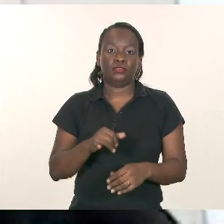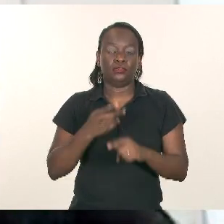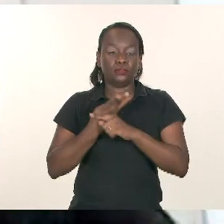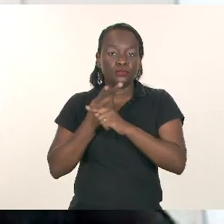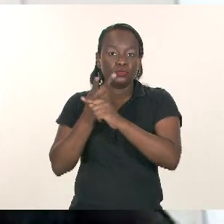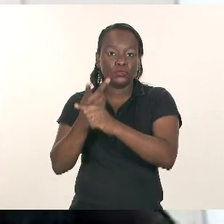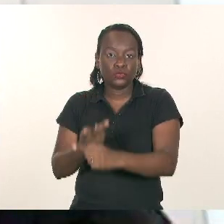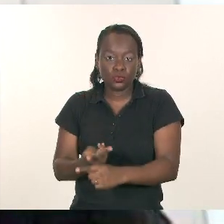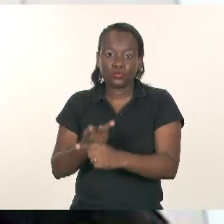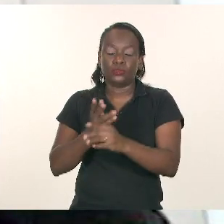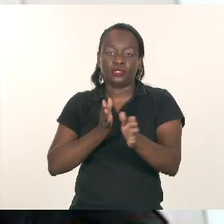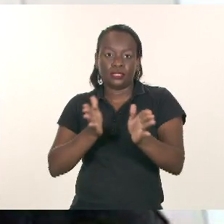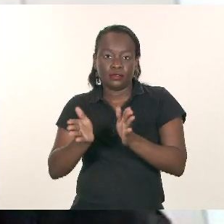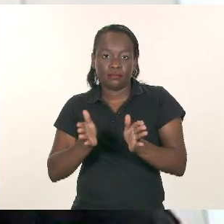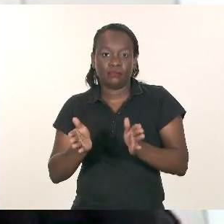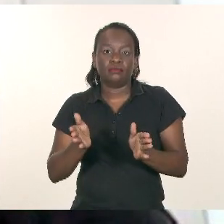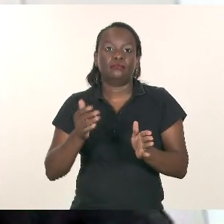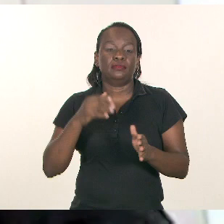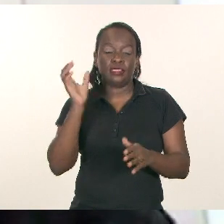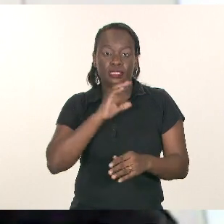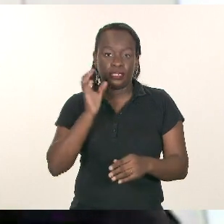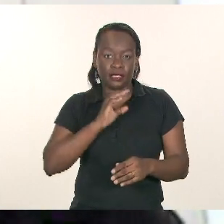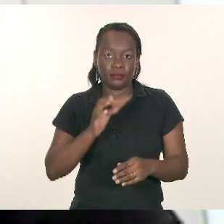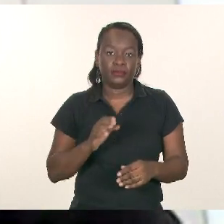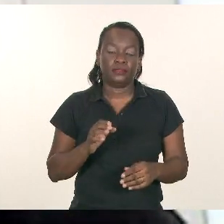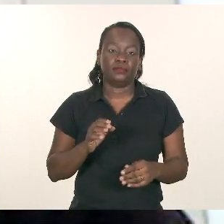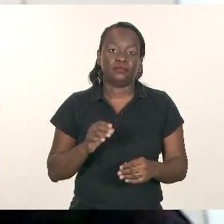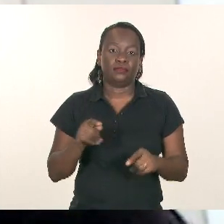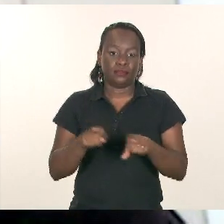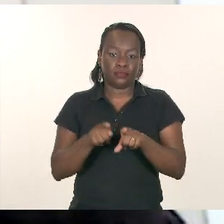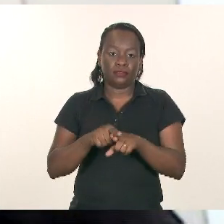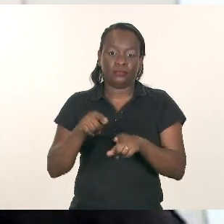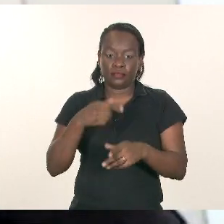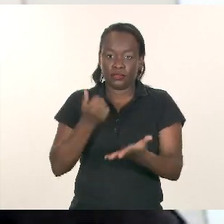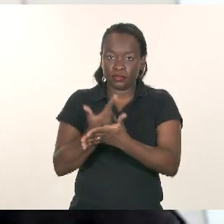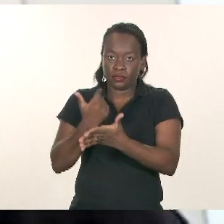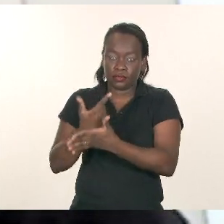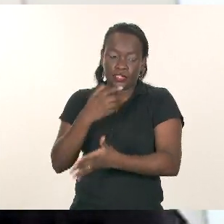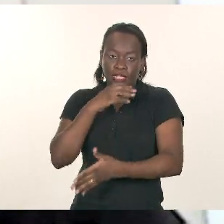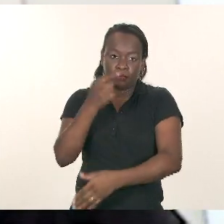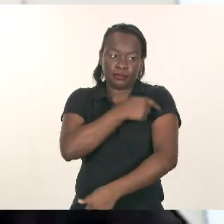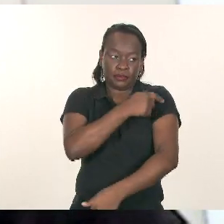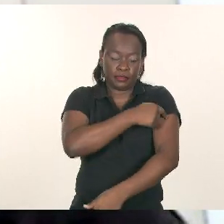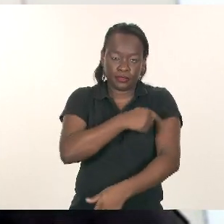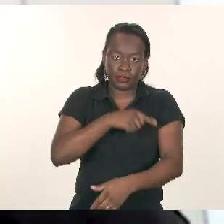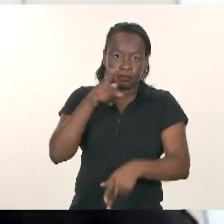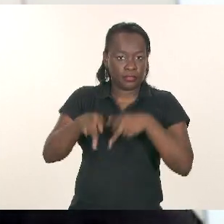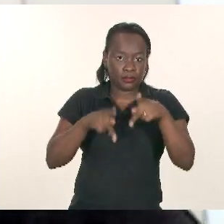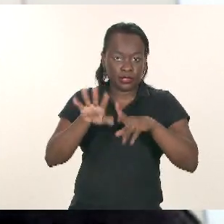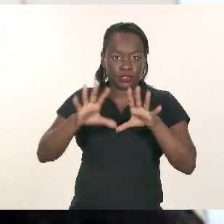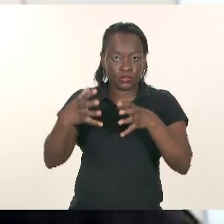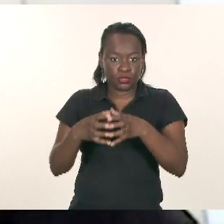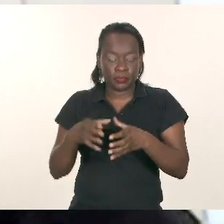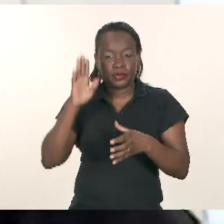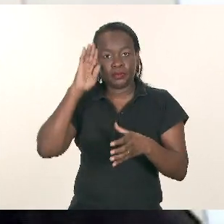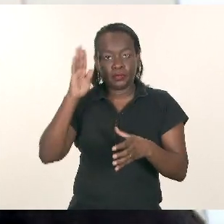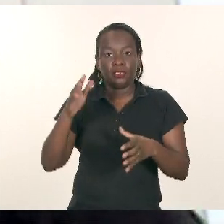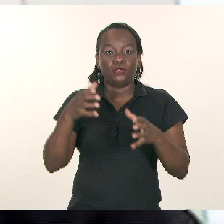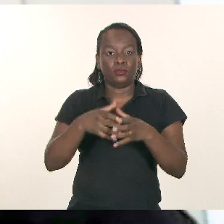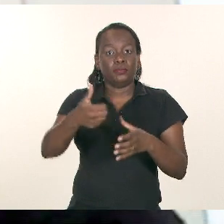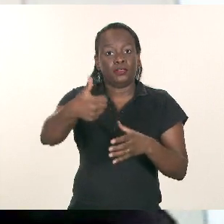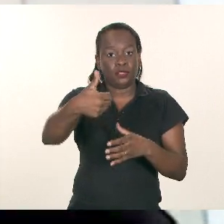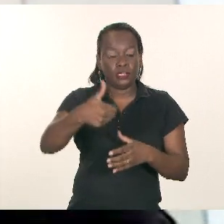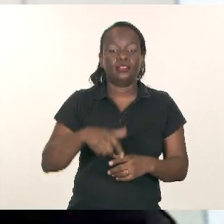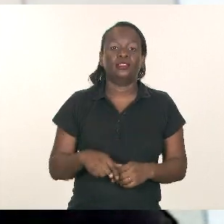busque acessar o mais rapidamente possível imunizantes para imunizar o conjunto da população, em especial os grupos